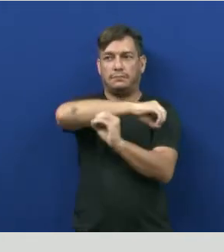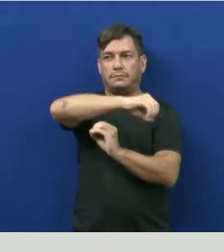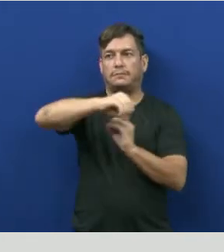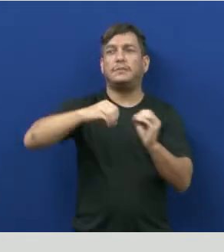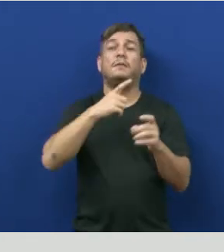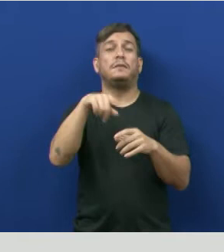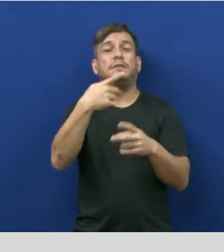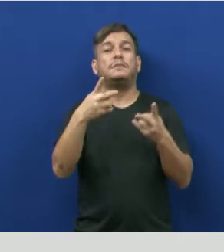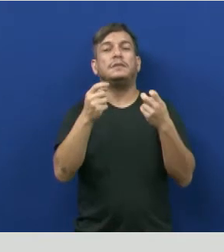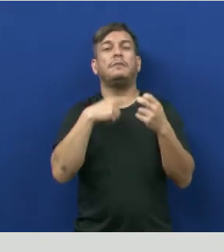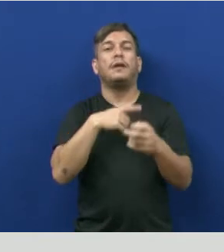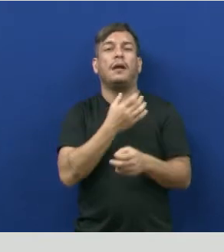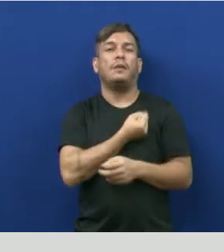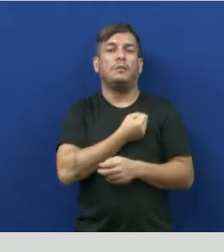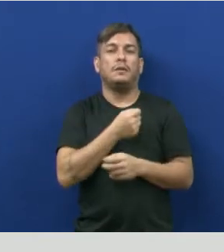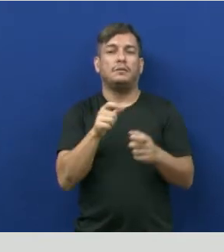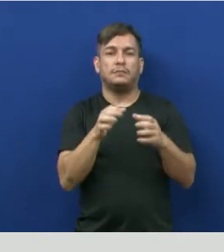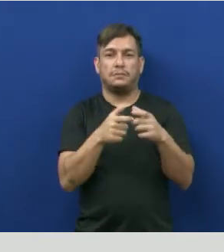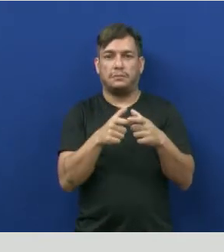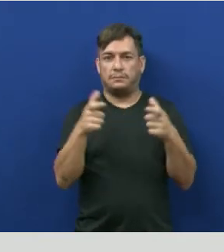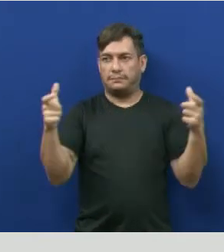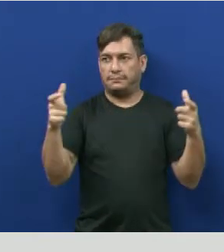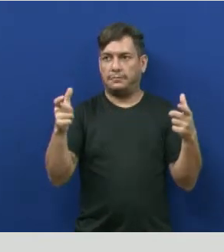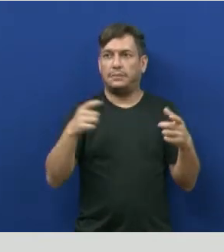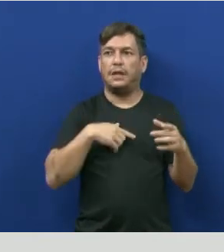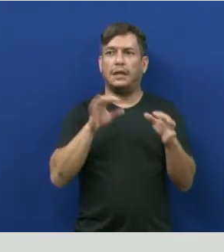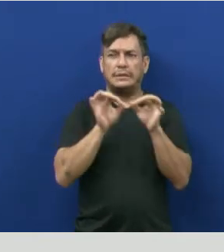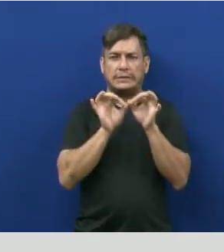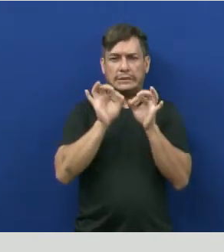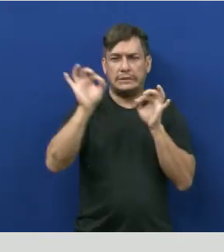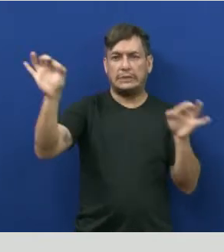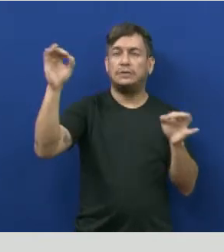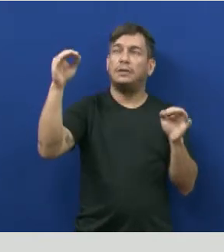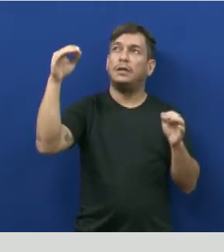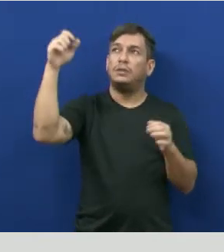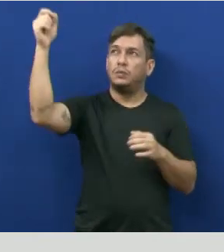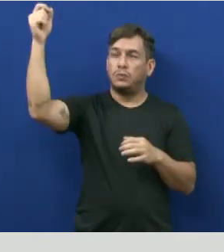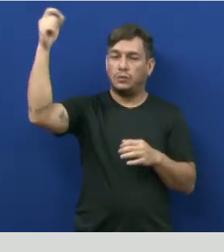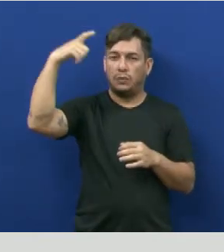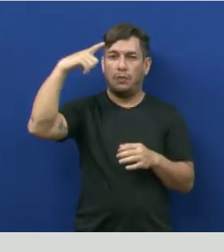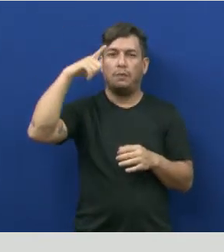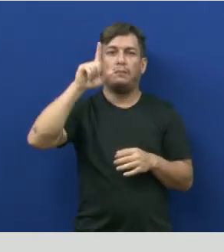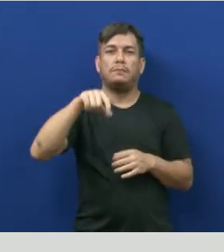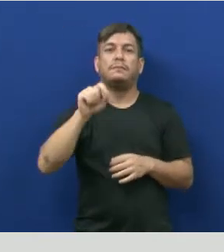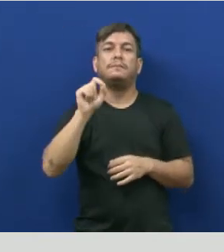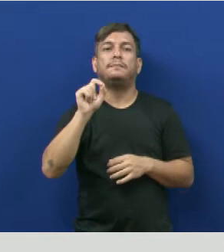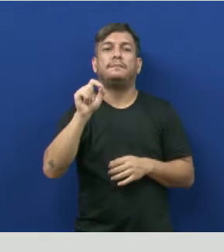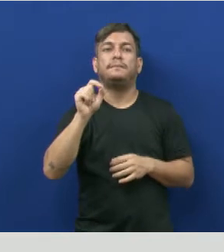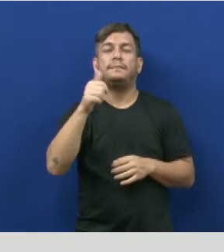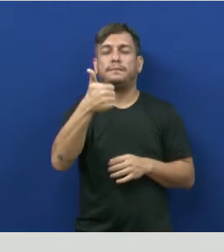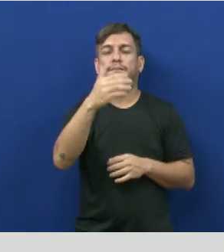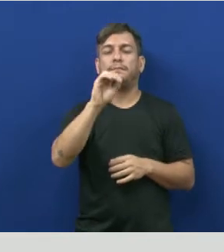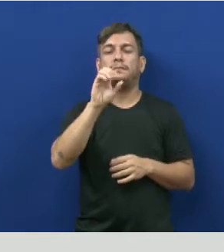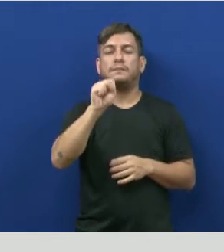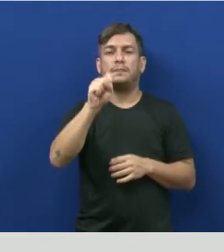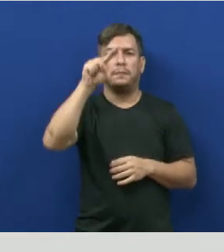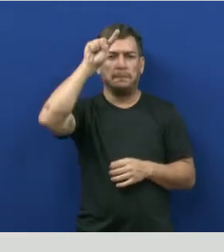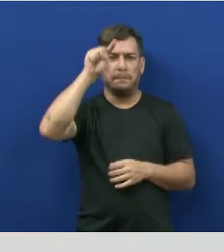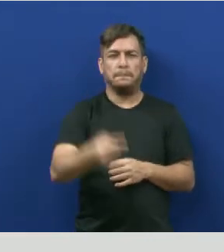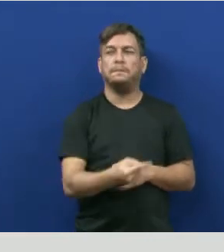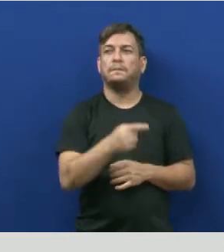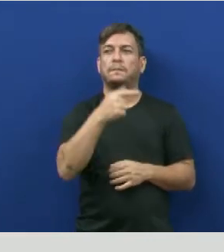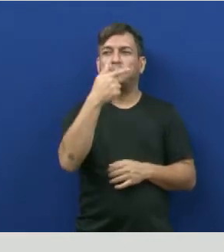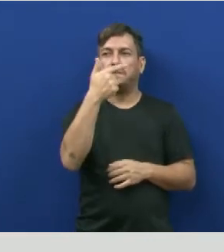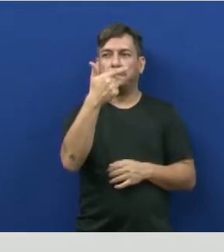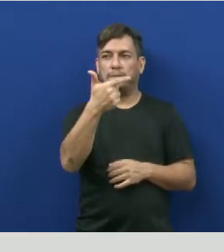que são números muito grandes. A distância média até o Sol, olha só, são 108.200.000